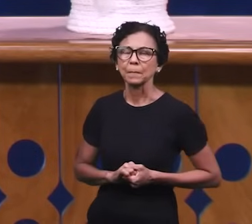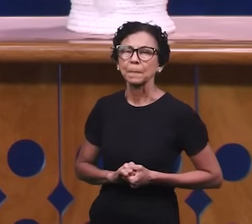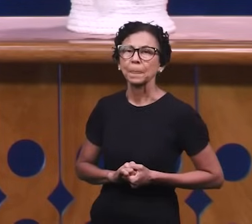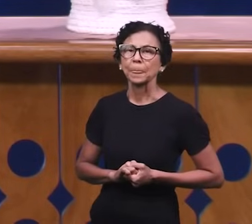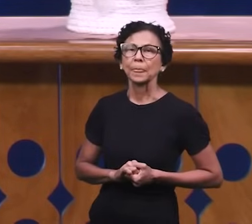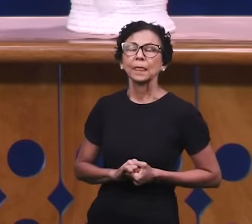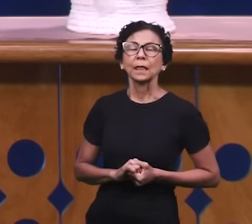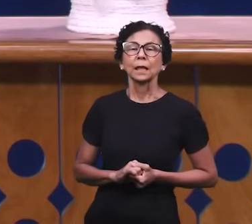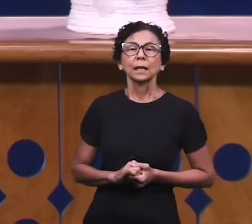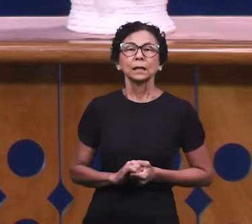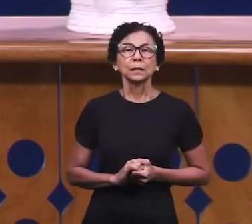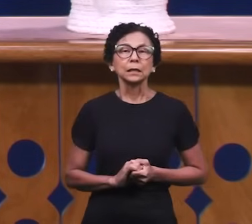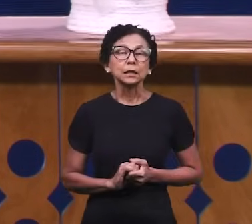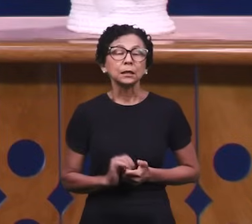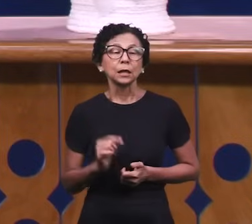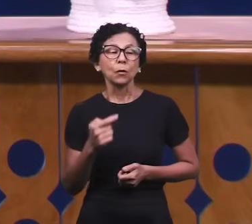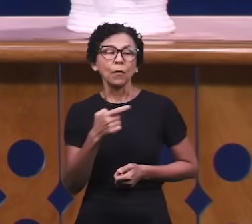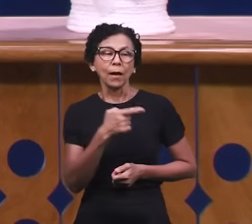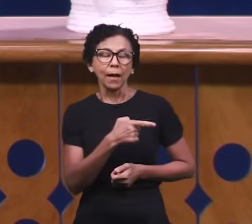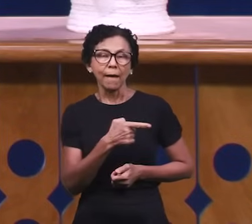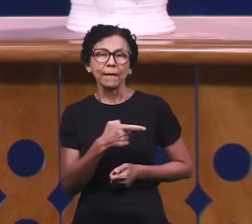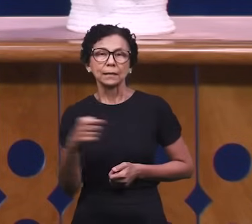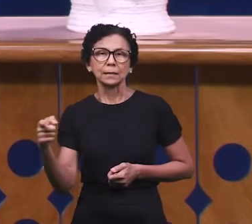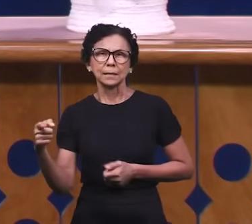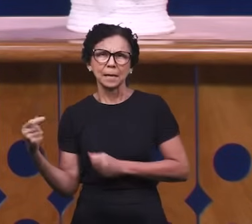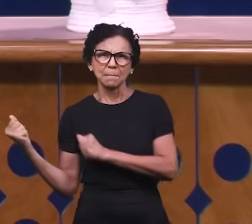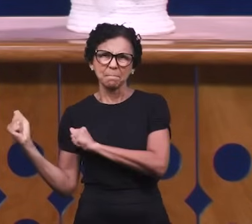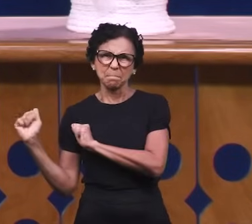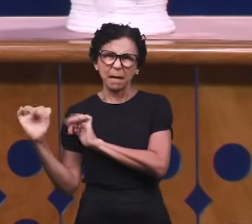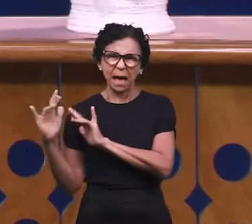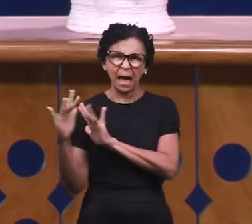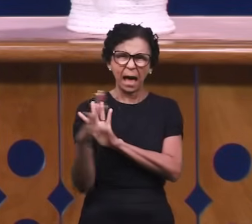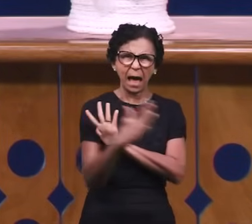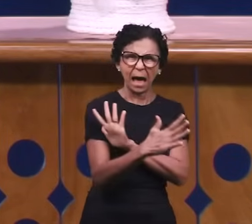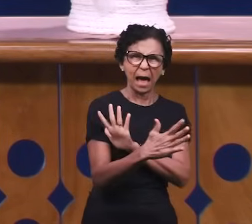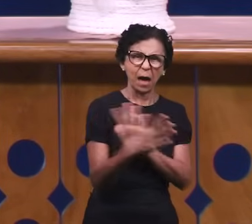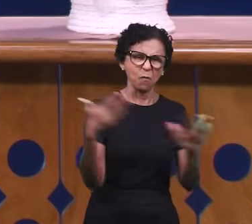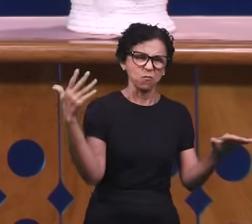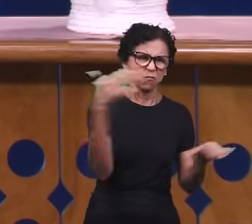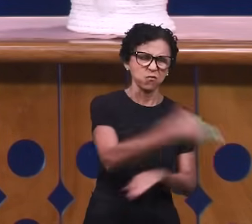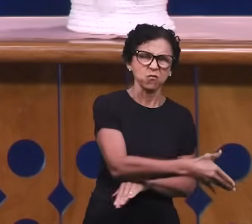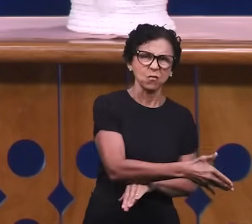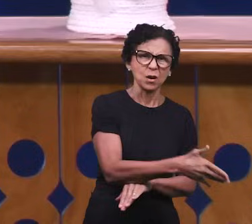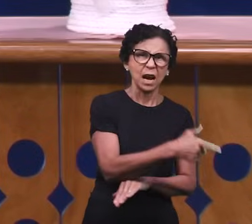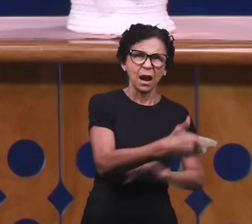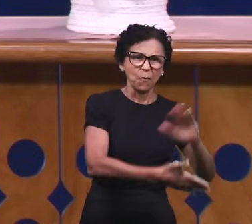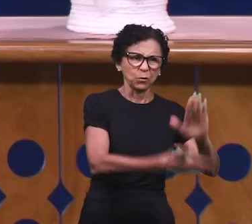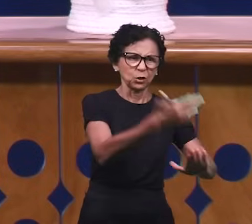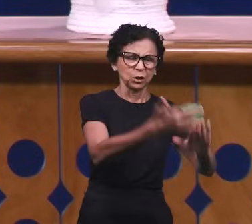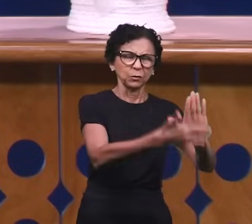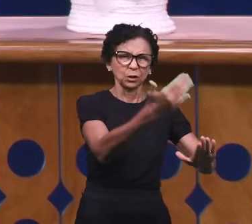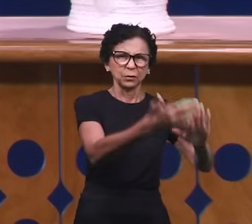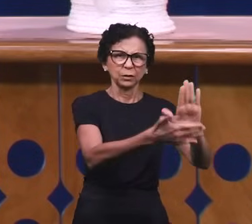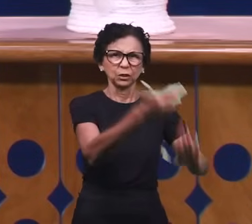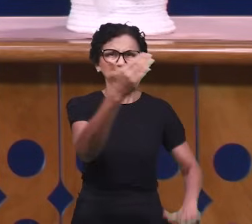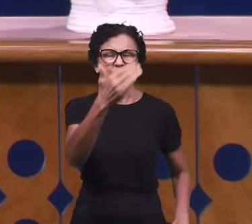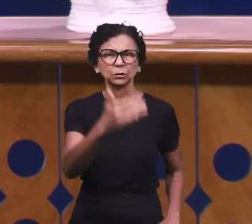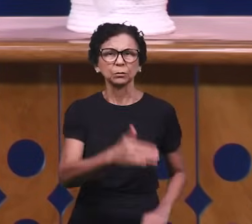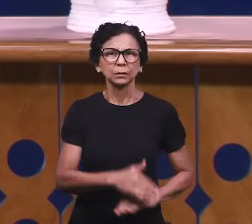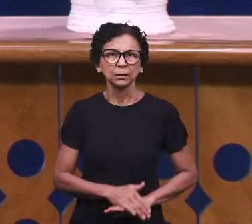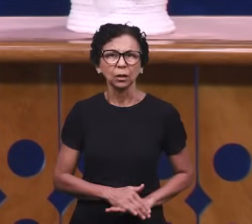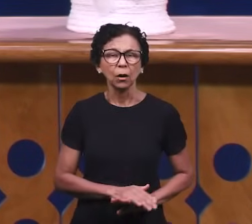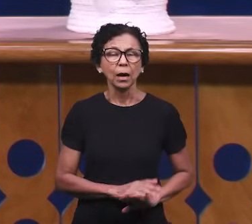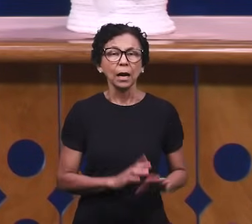seguinte, que depois que feriu, eles perseguiram e levaram o grande despojo. aquela guerra que